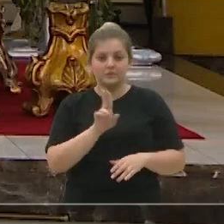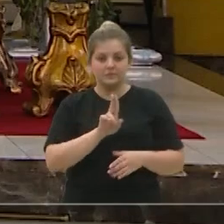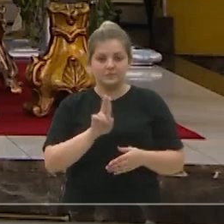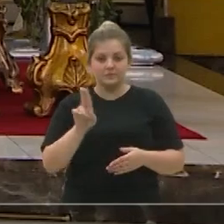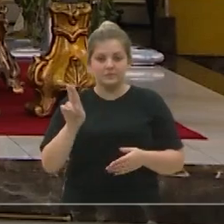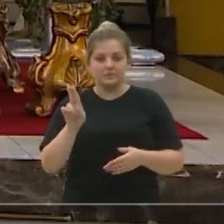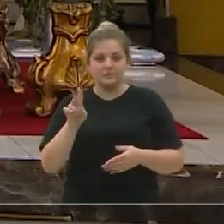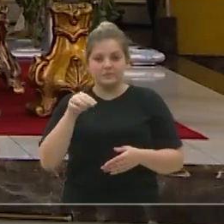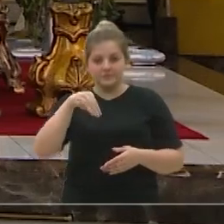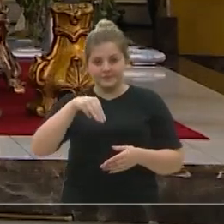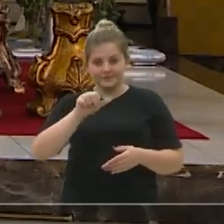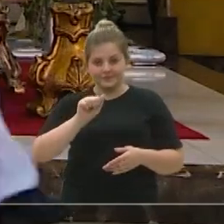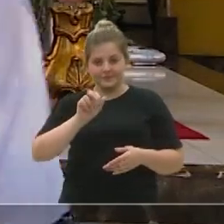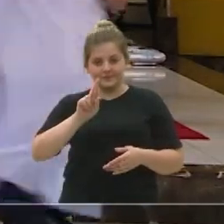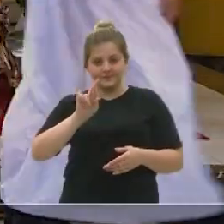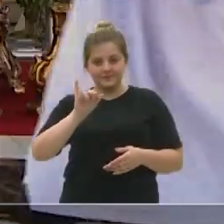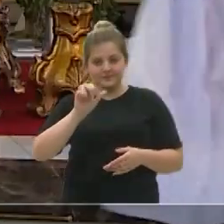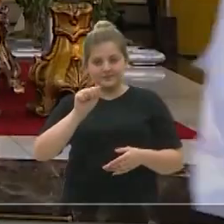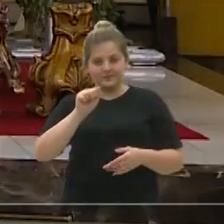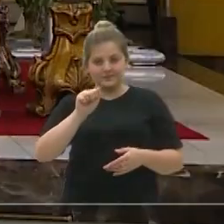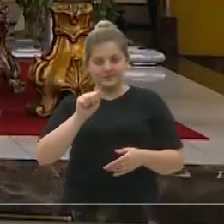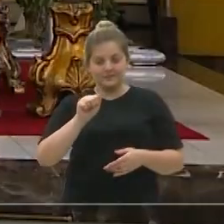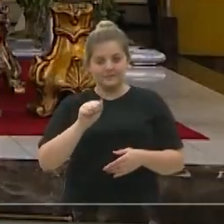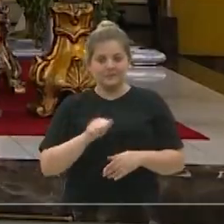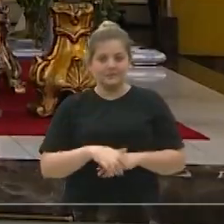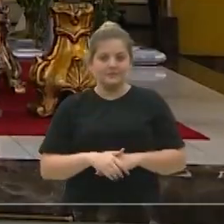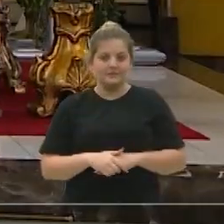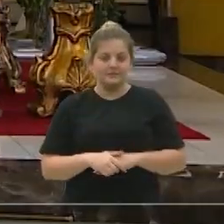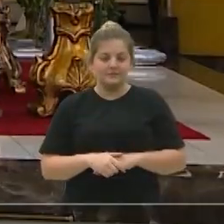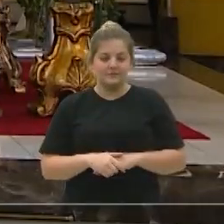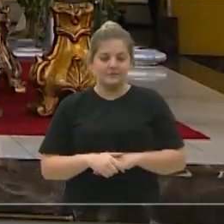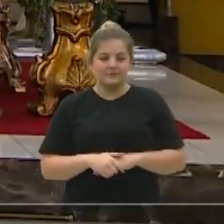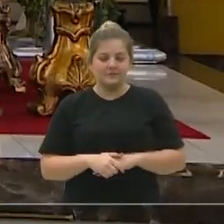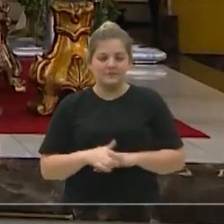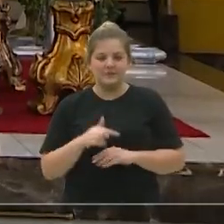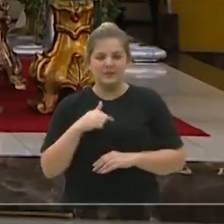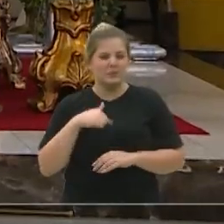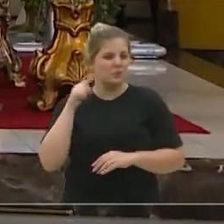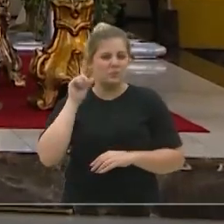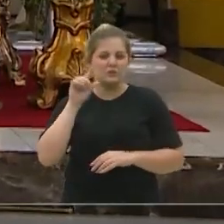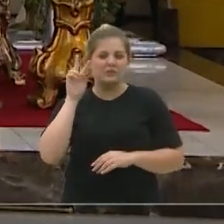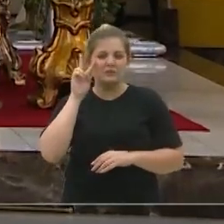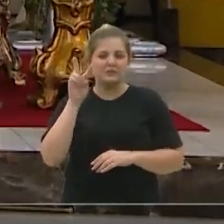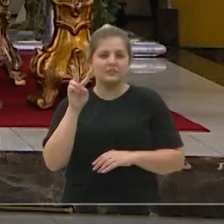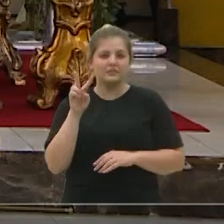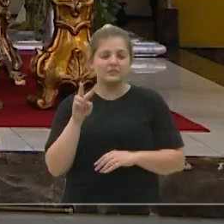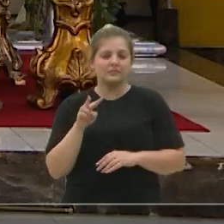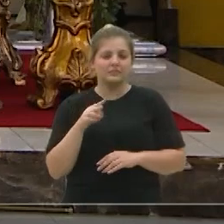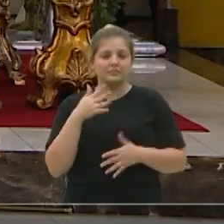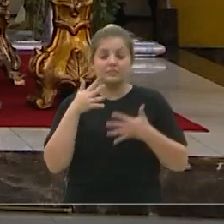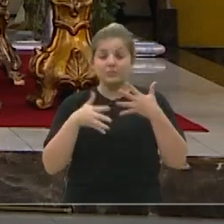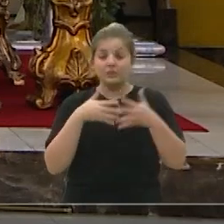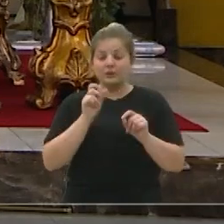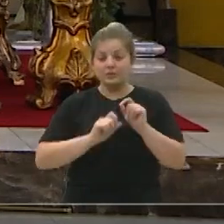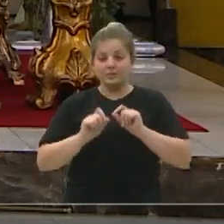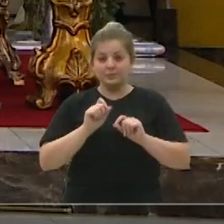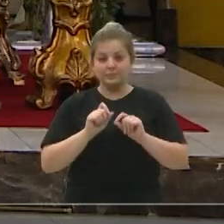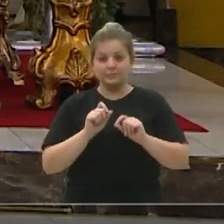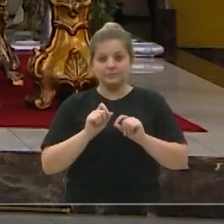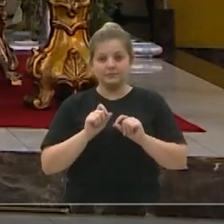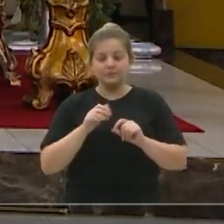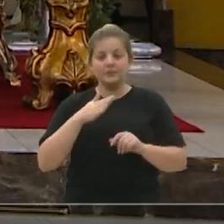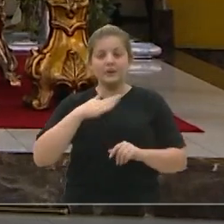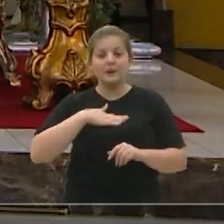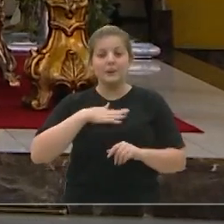filha? Maria. A senhora, deixa eu ver, eu não consegui ver antes. A senhora está falando de quem? Quem é o